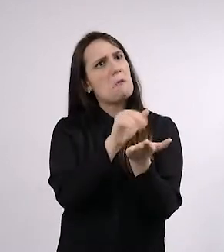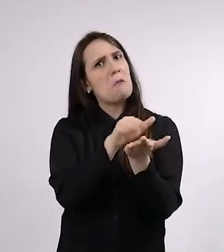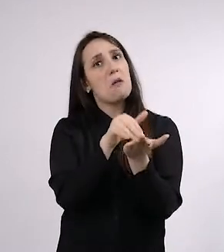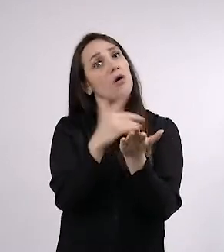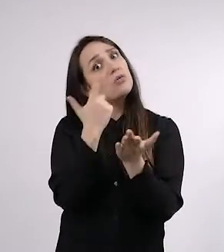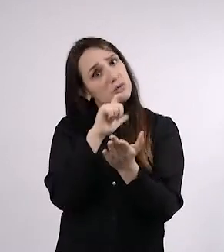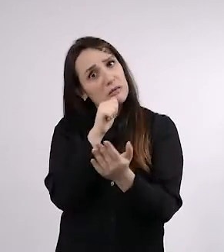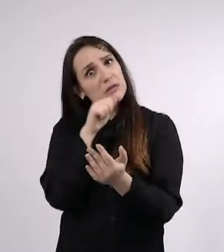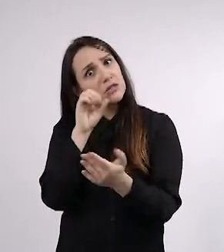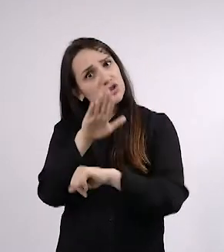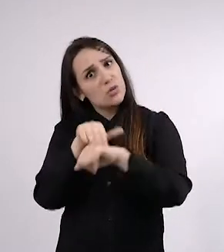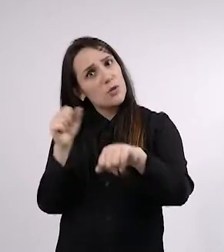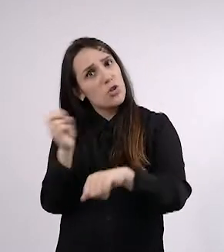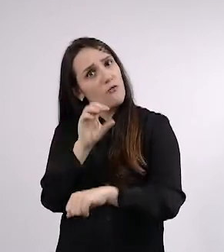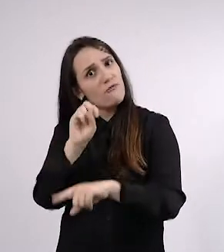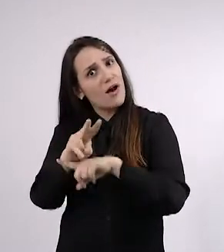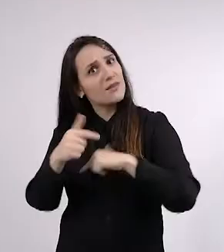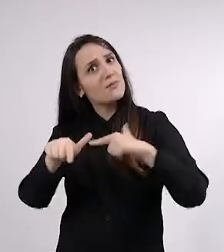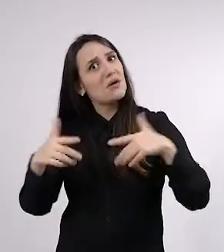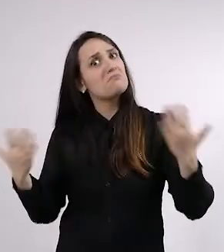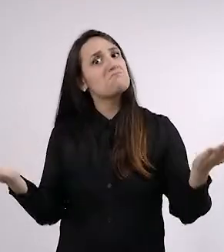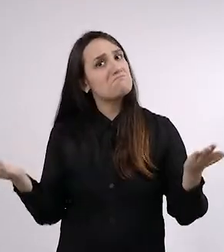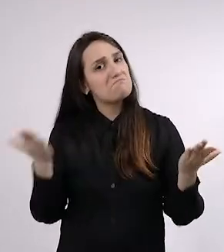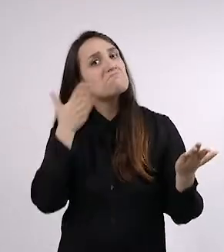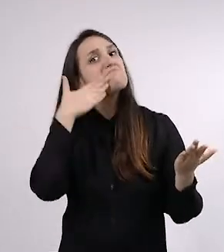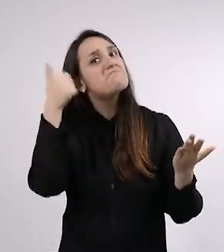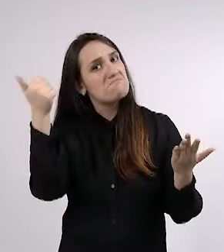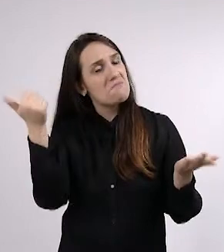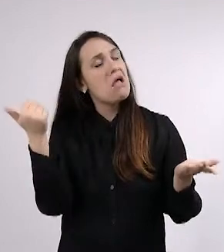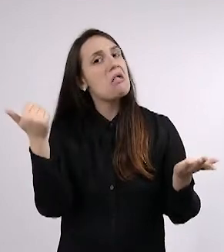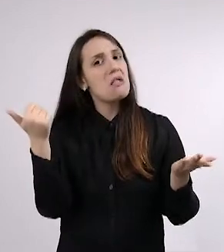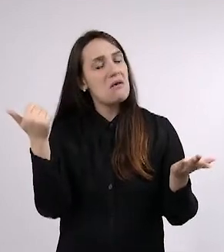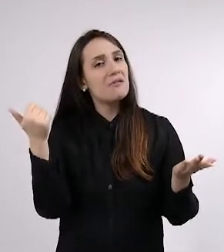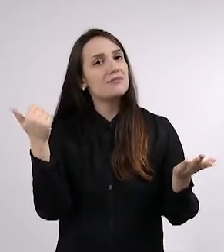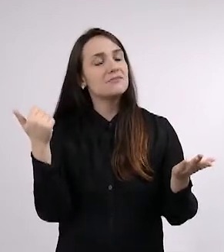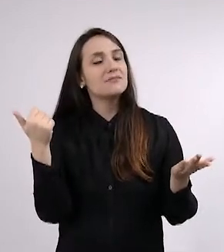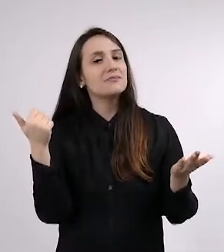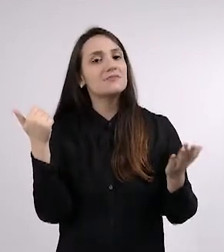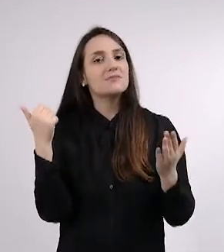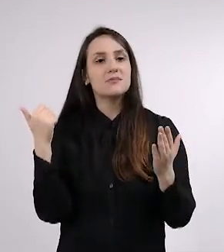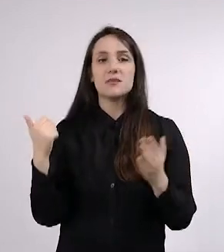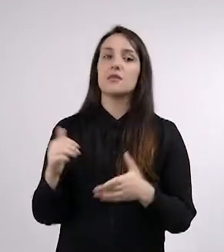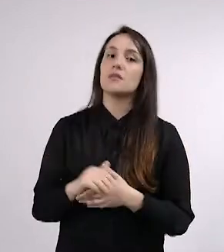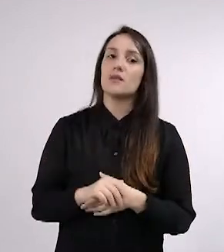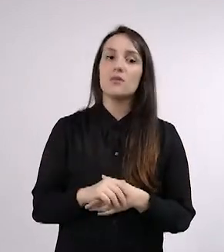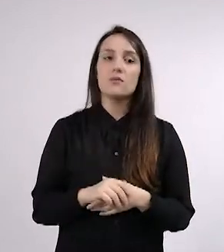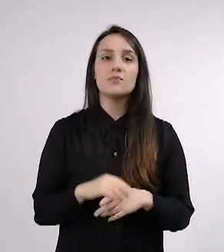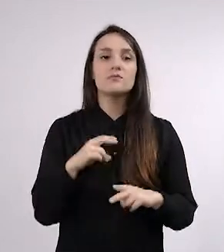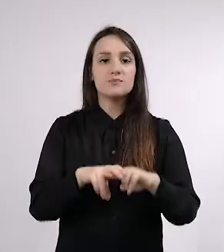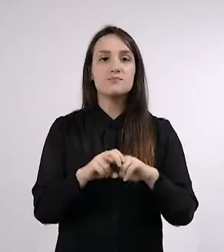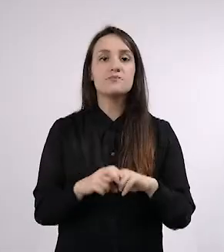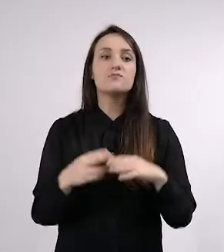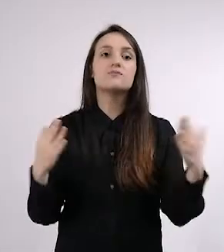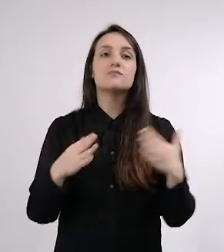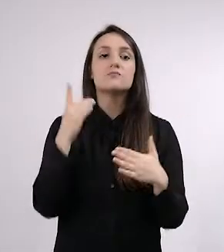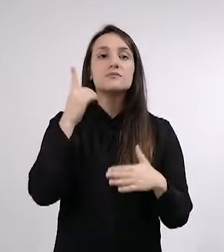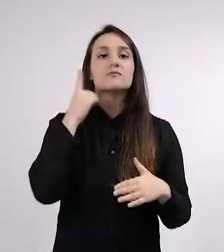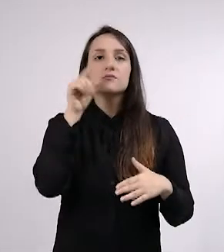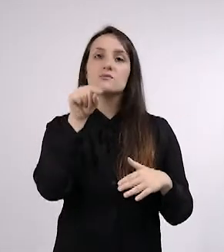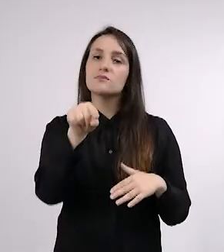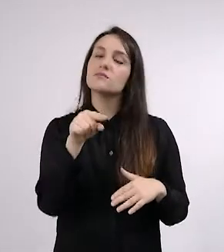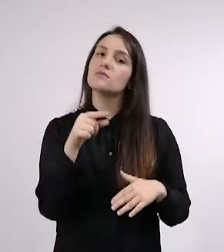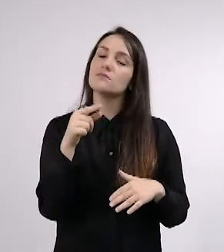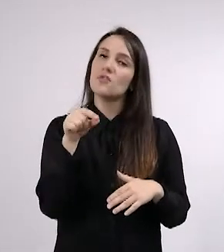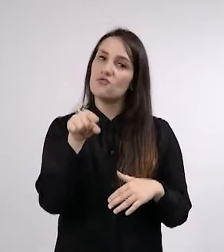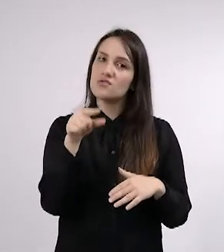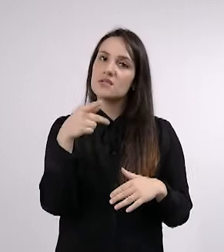vivendo, nós ainda tivemos um equilíbrio entre combater a pandemia e a economia. E como o deputado falou, os